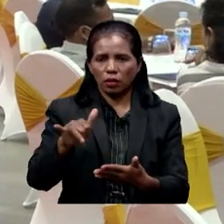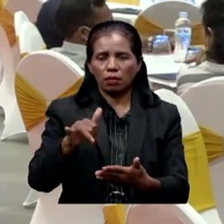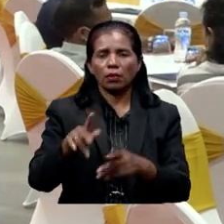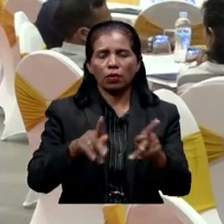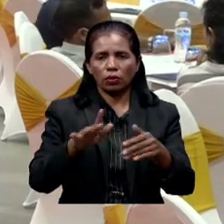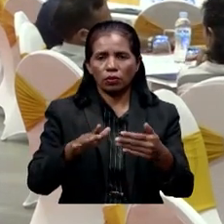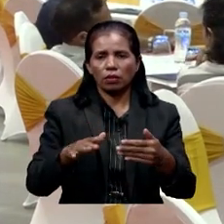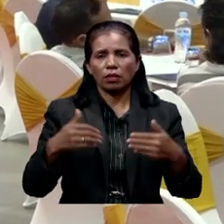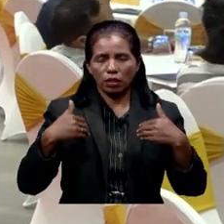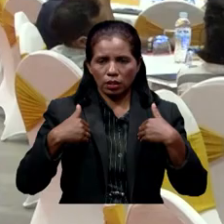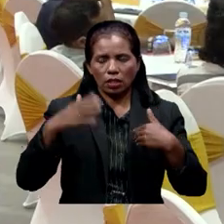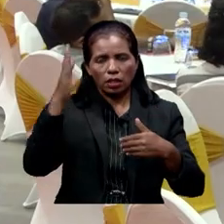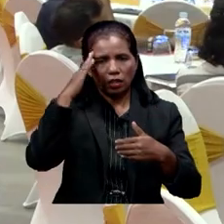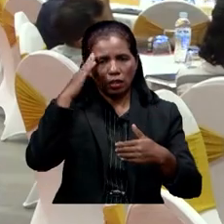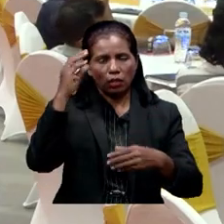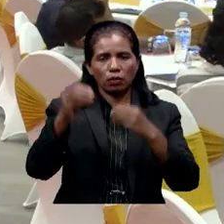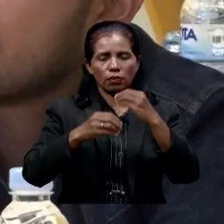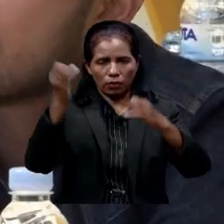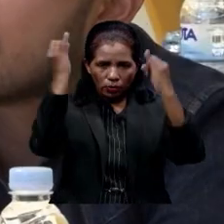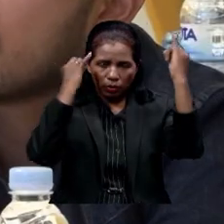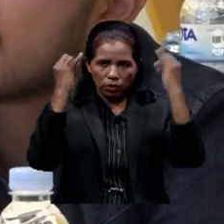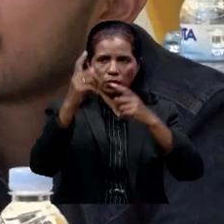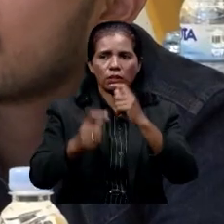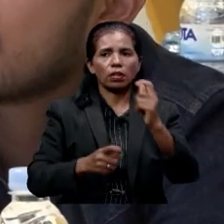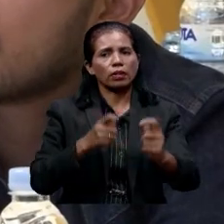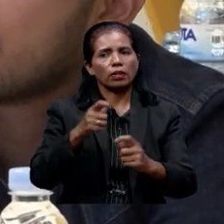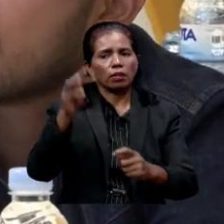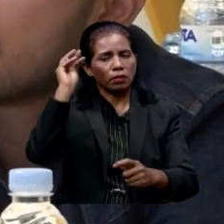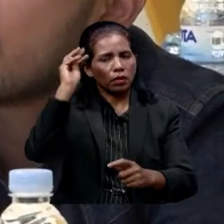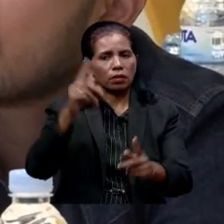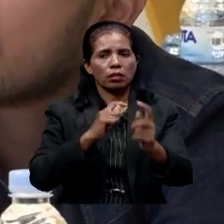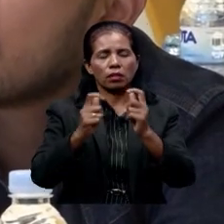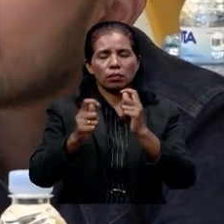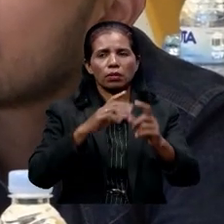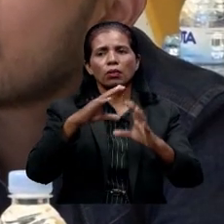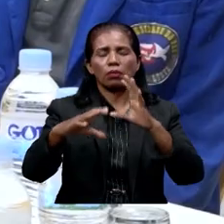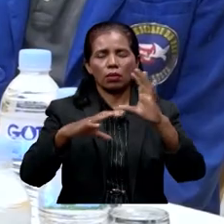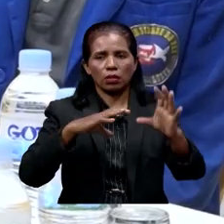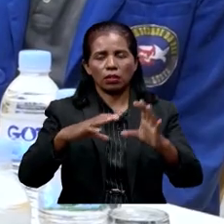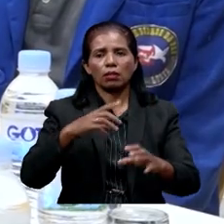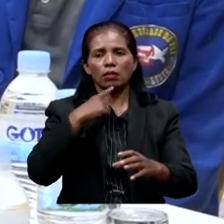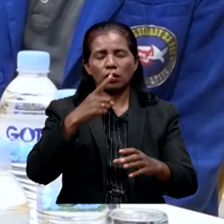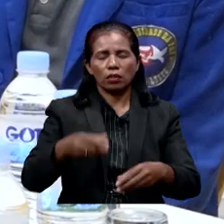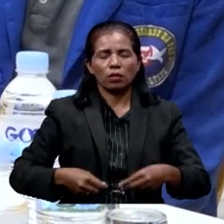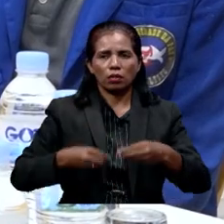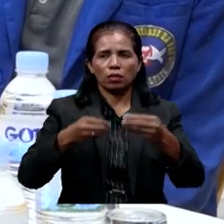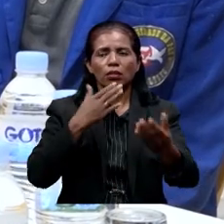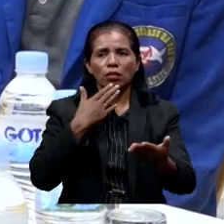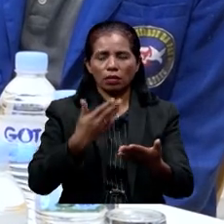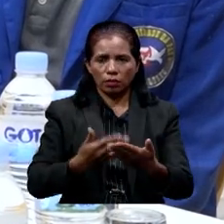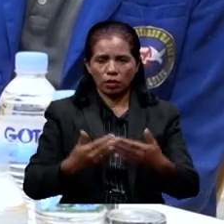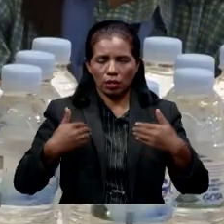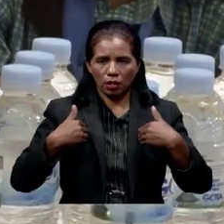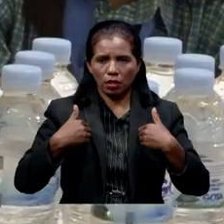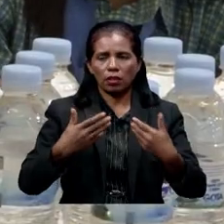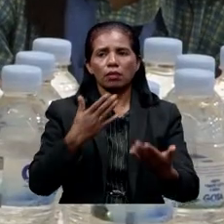e conhecimento da informação na tecnologia. Ministro Transporte e Comunicação Miguel Manetelo congratula a Etotelco neve e iniciativa